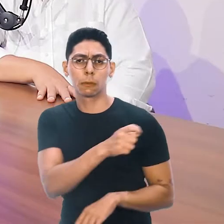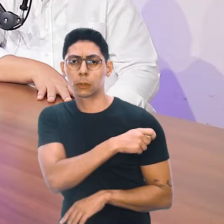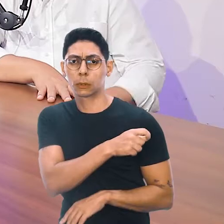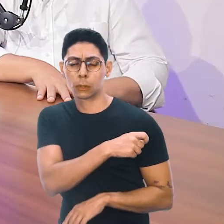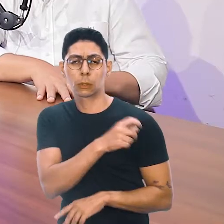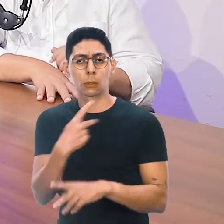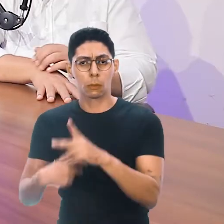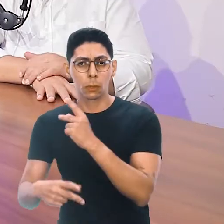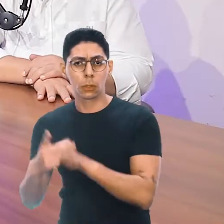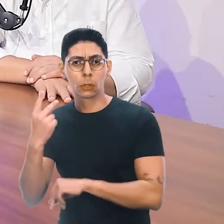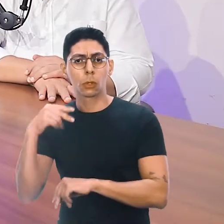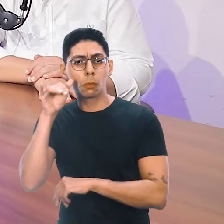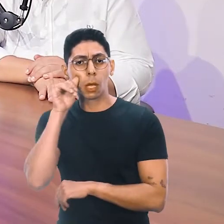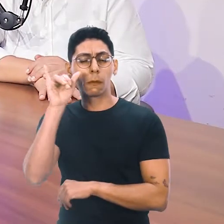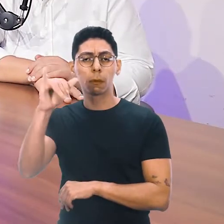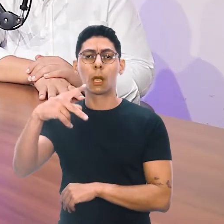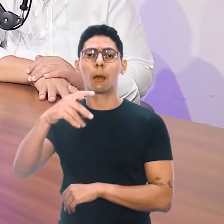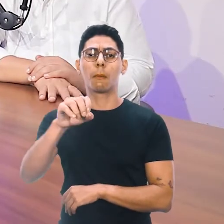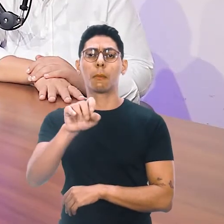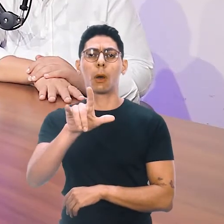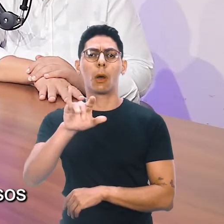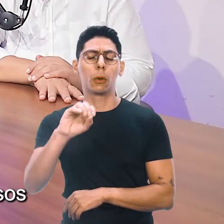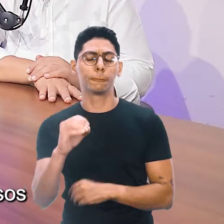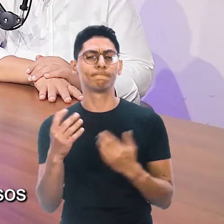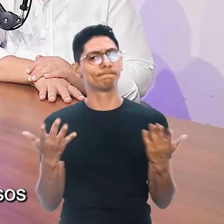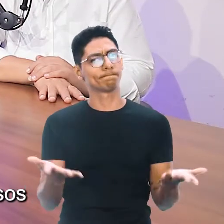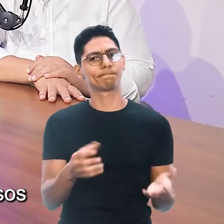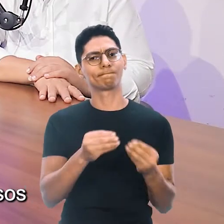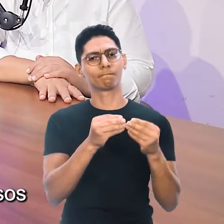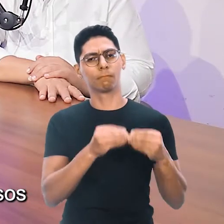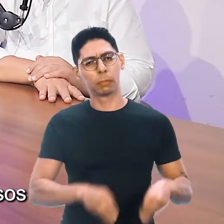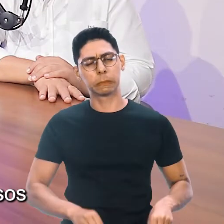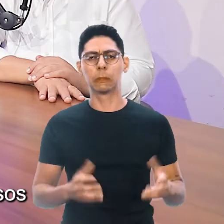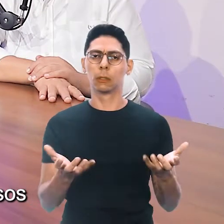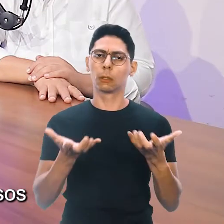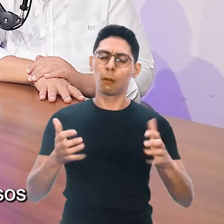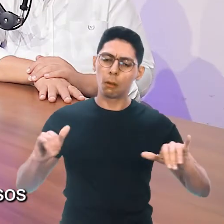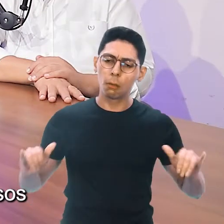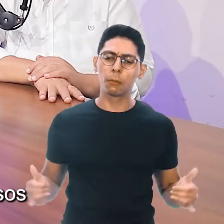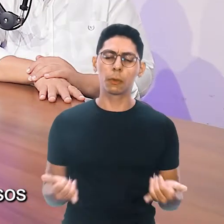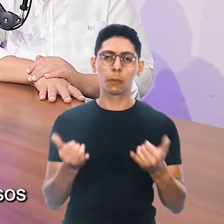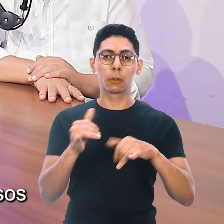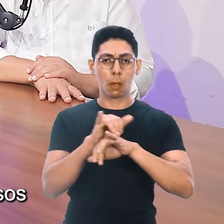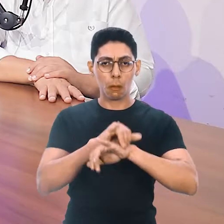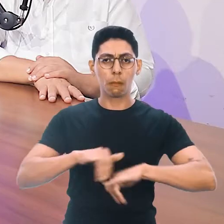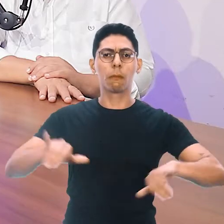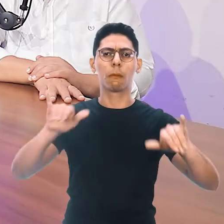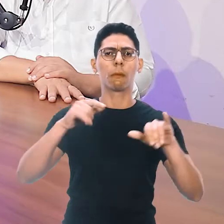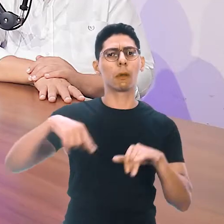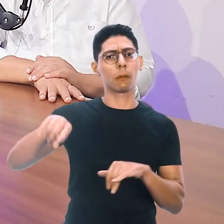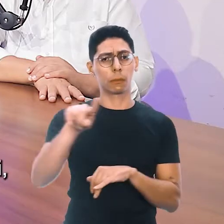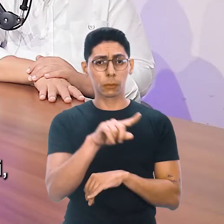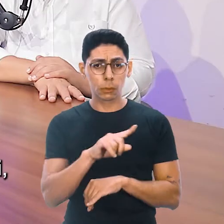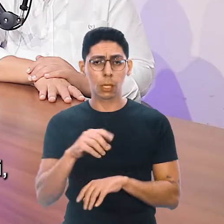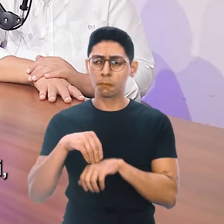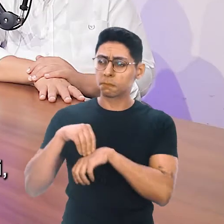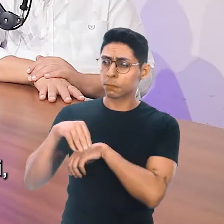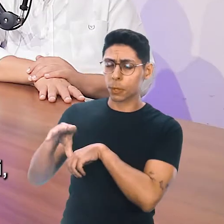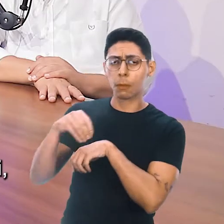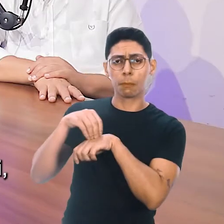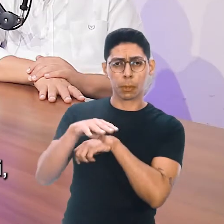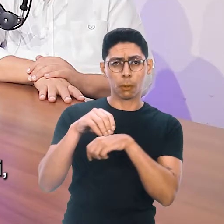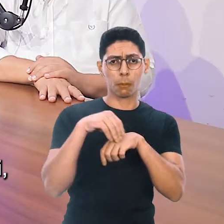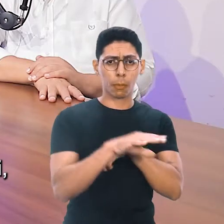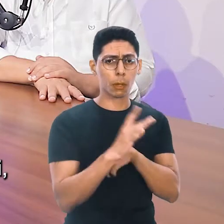contra a polio no Brasil. Então, isso é muito ruim. Eu quero aqui aproveitar e deixar uma mensagem a todos os nossos ouvintes,